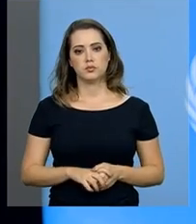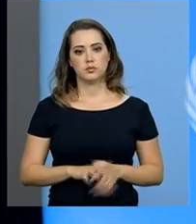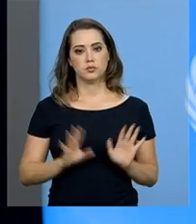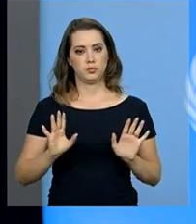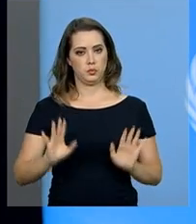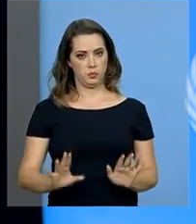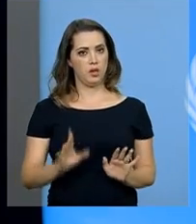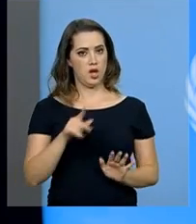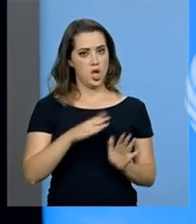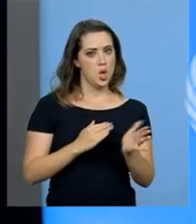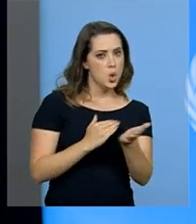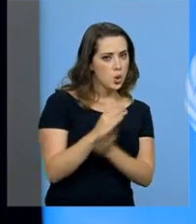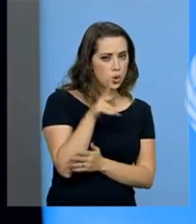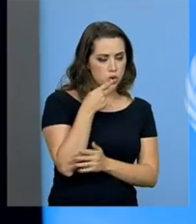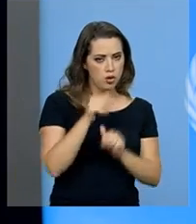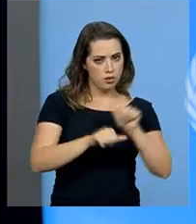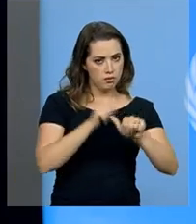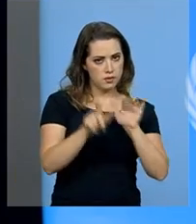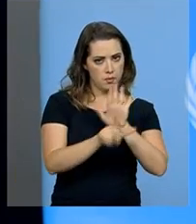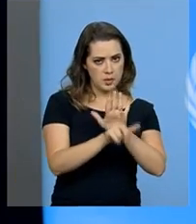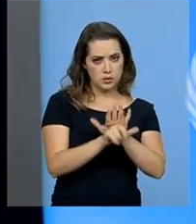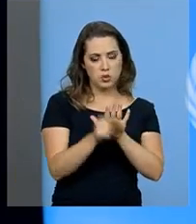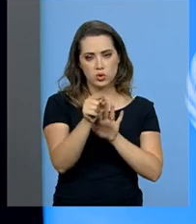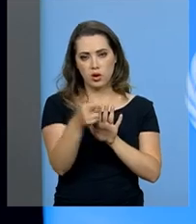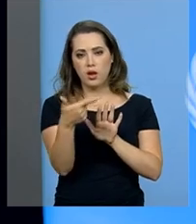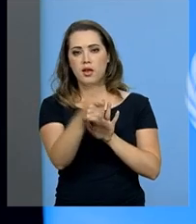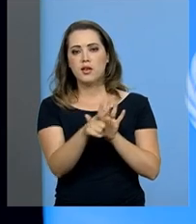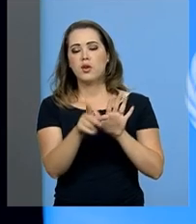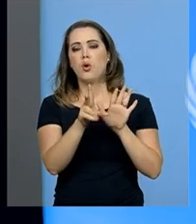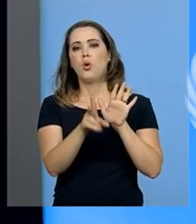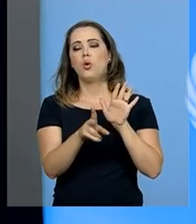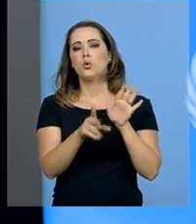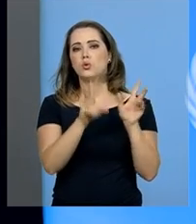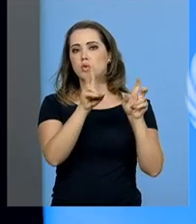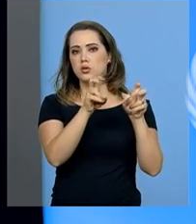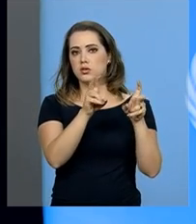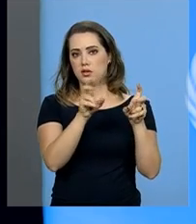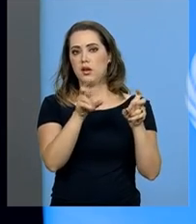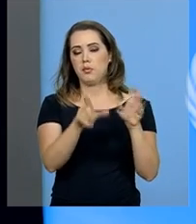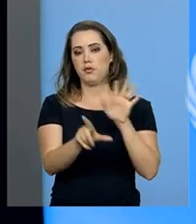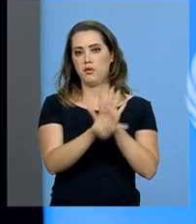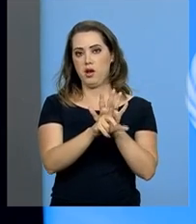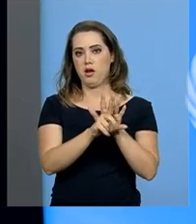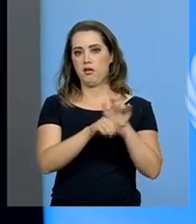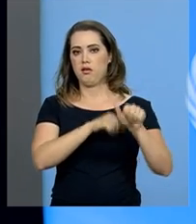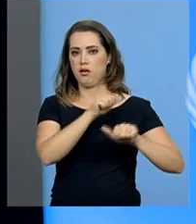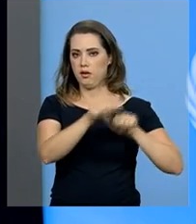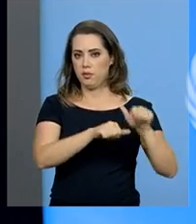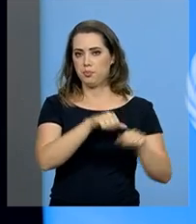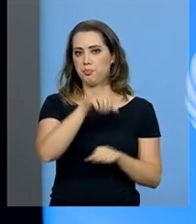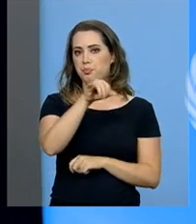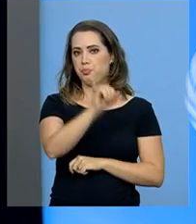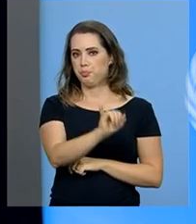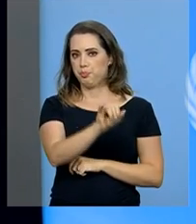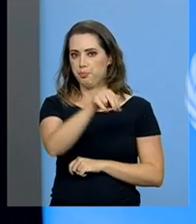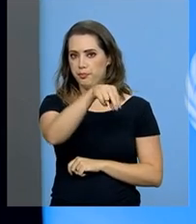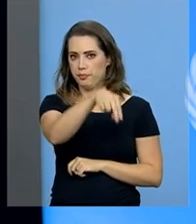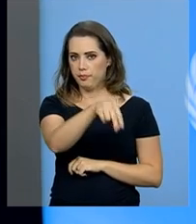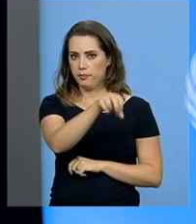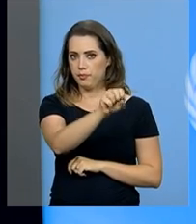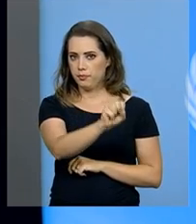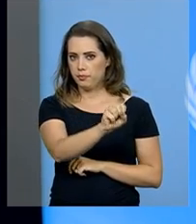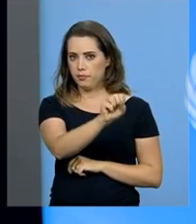sobre reformas um outro tema que foi destaque na sua visita foi a reforma da previdência ontem o senhor mencionou a possibilidade